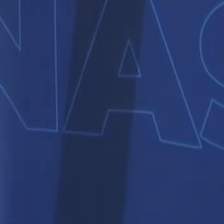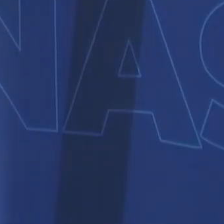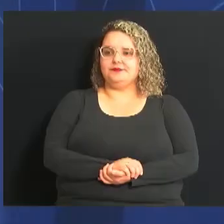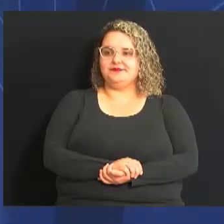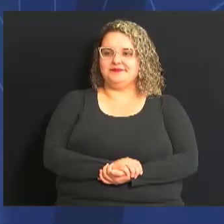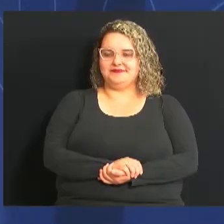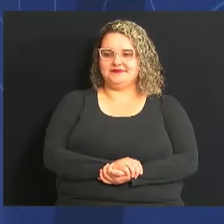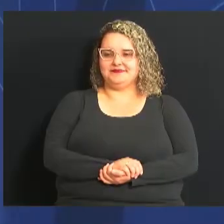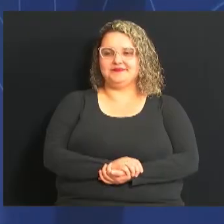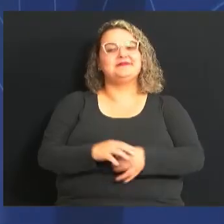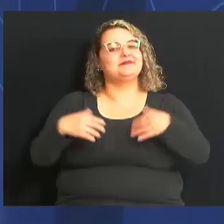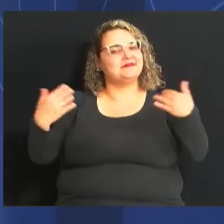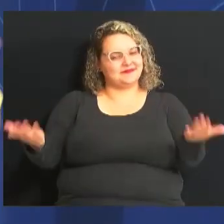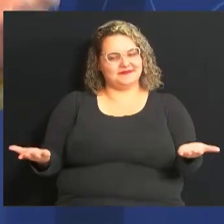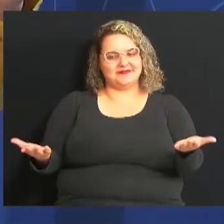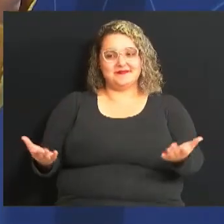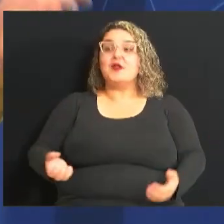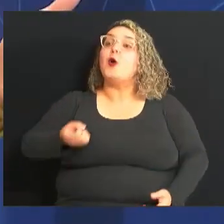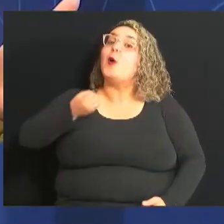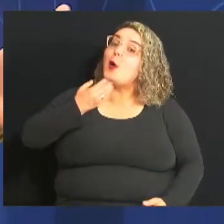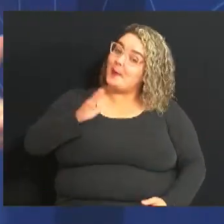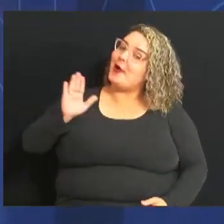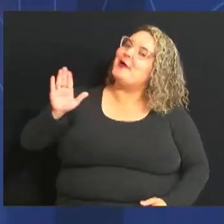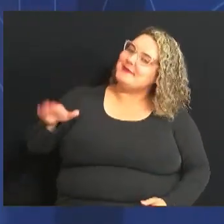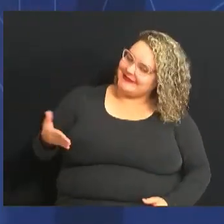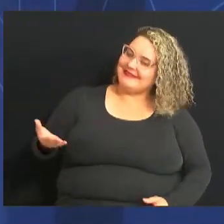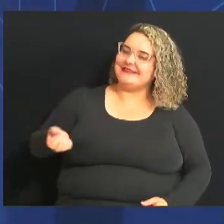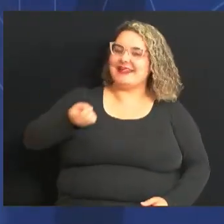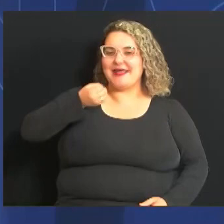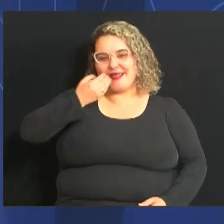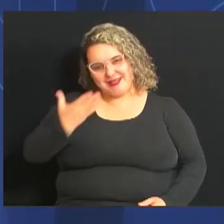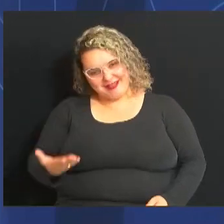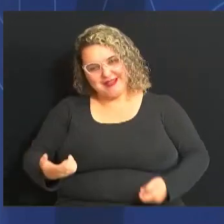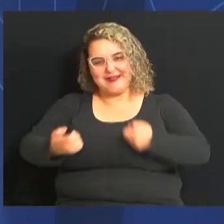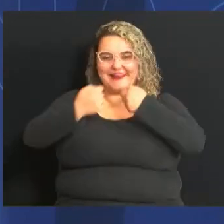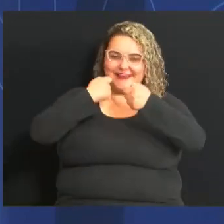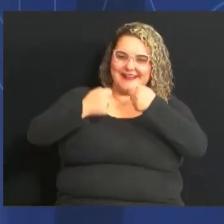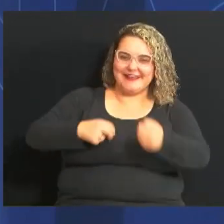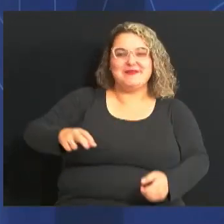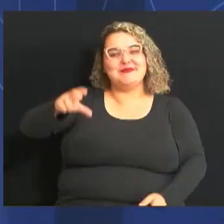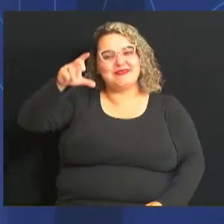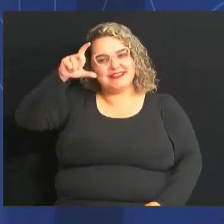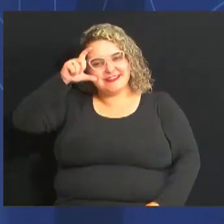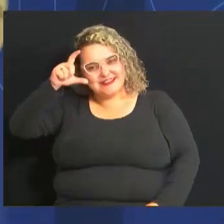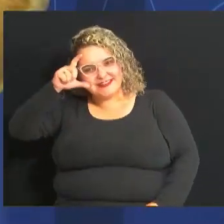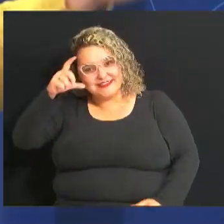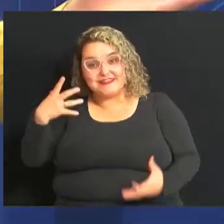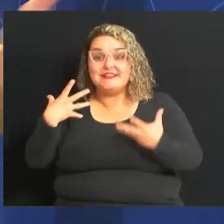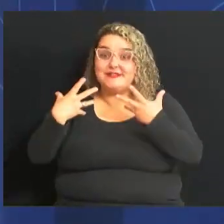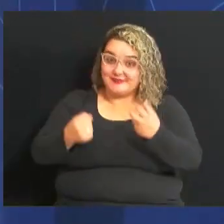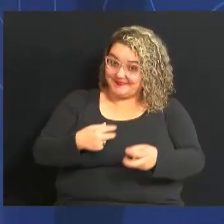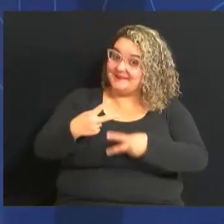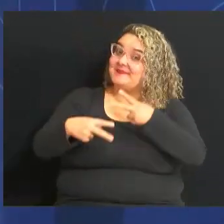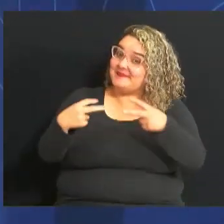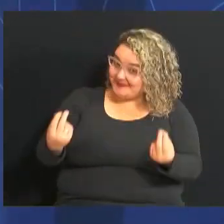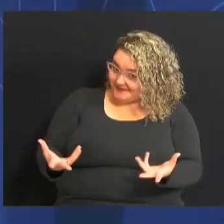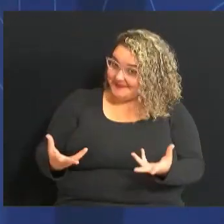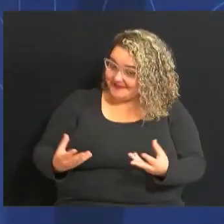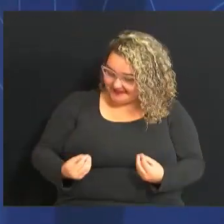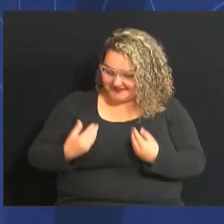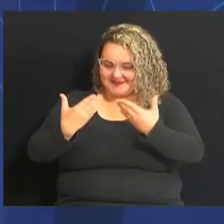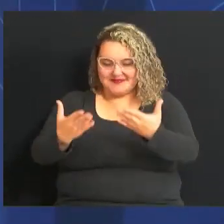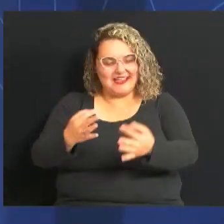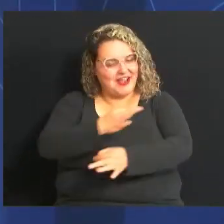Tá aí, então, o nosso bom menino e bom repórter Michel Amorim, que ganhou presente também e trazendo